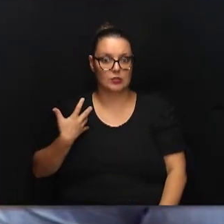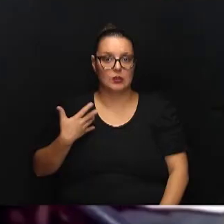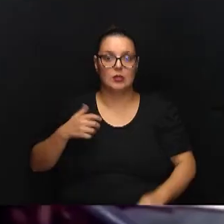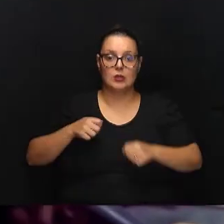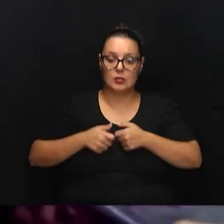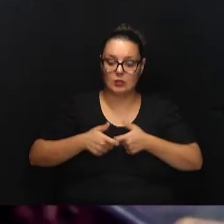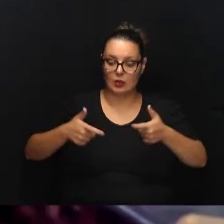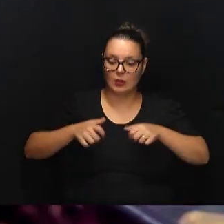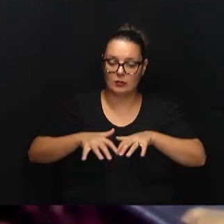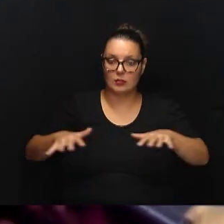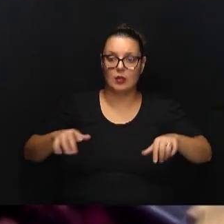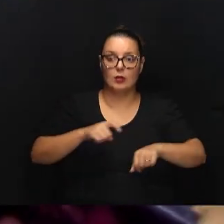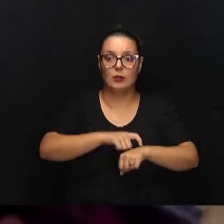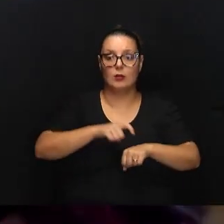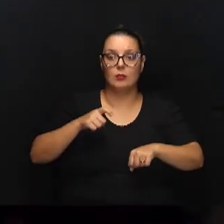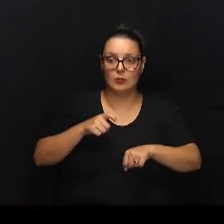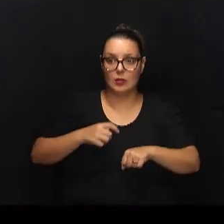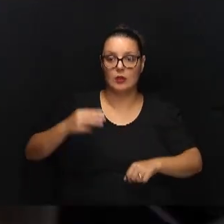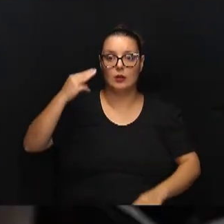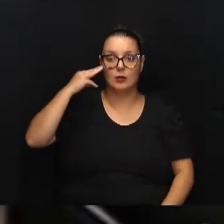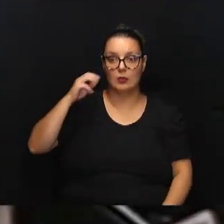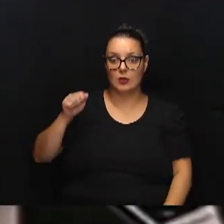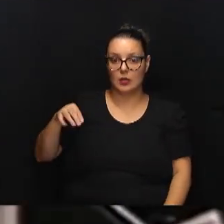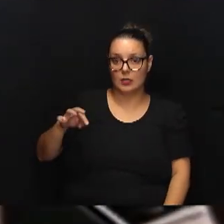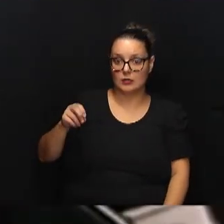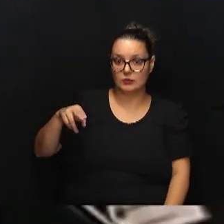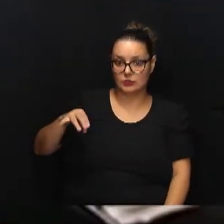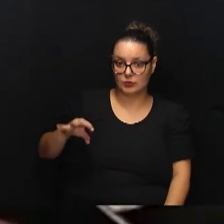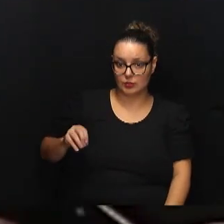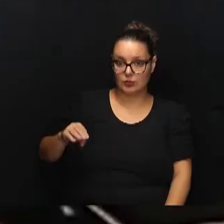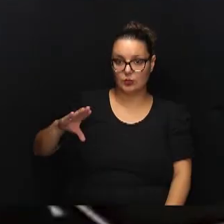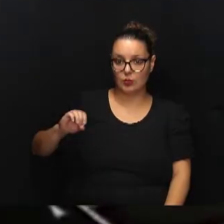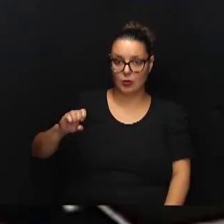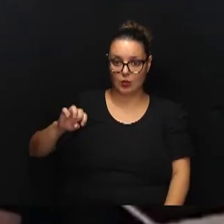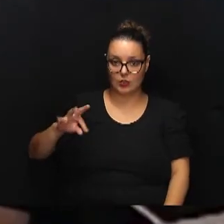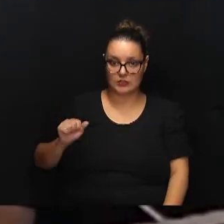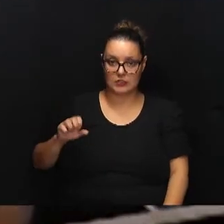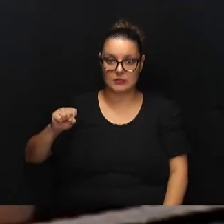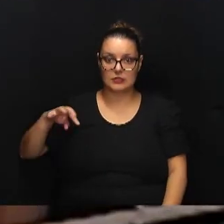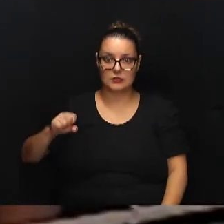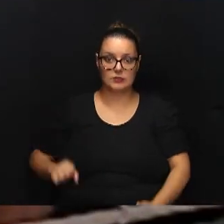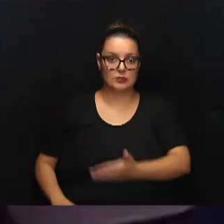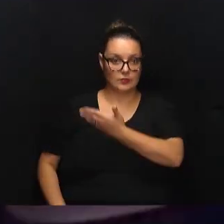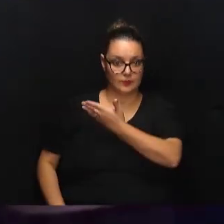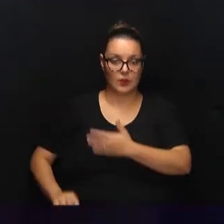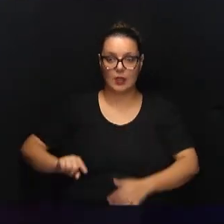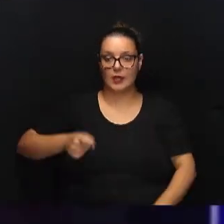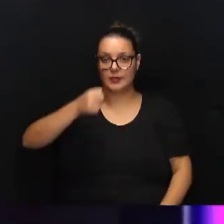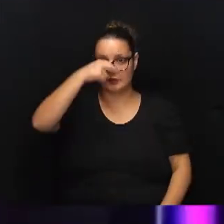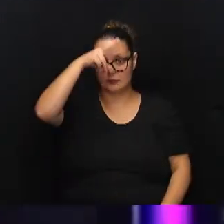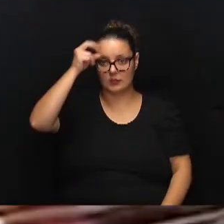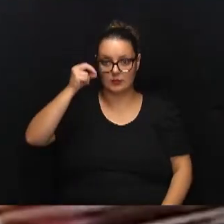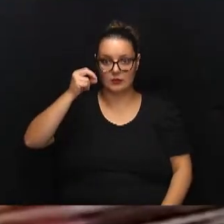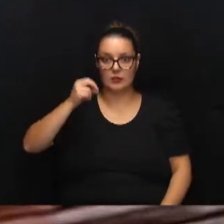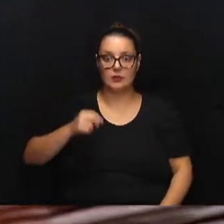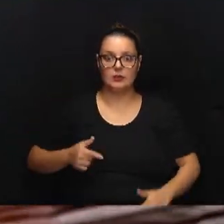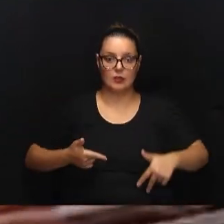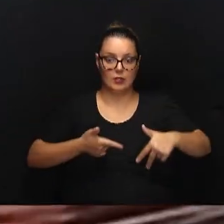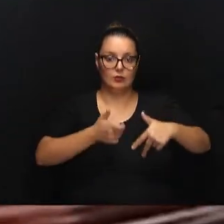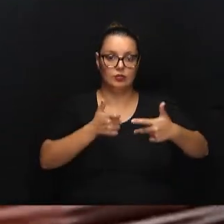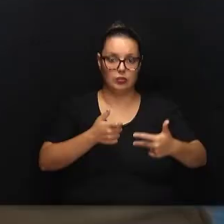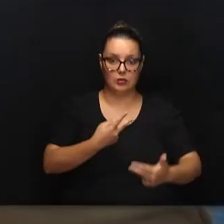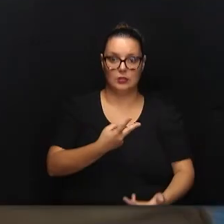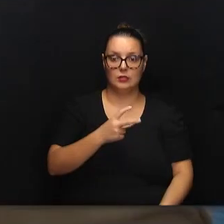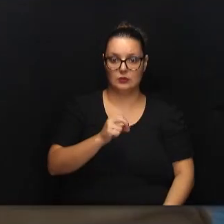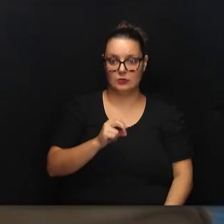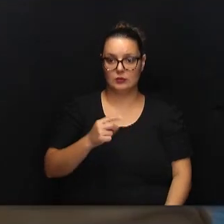amplia o período dedicado à memória de Antônio Costa Santos, o Toninho, ex-prefeito de Campinas, assassinado em 2001.